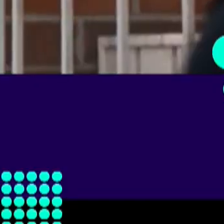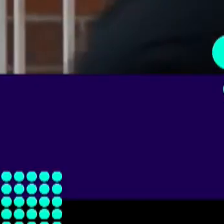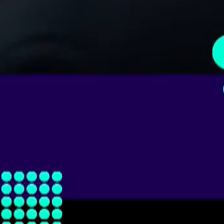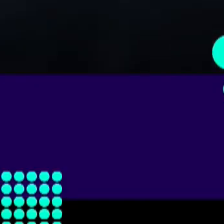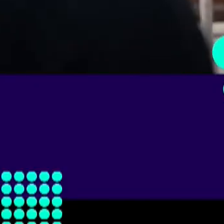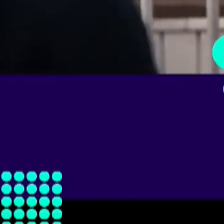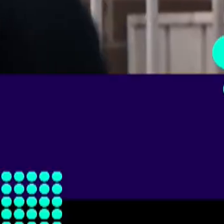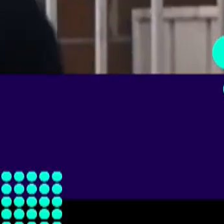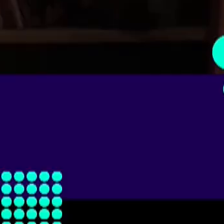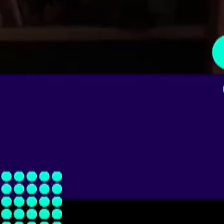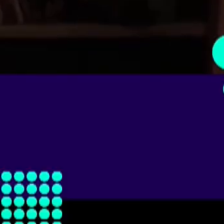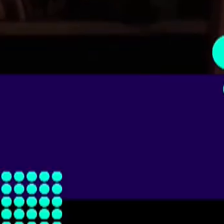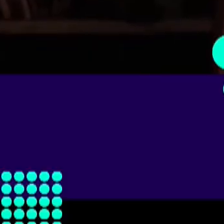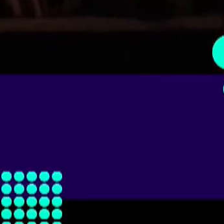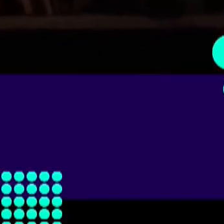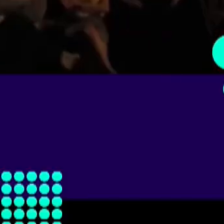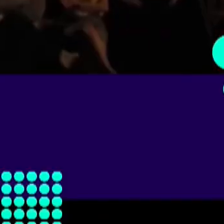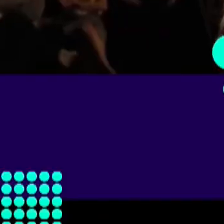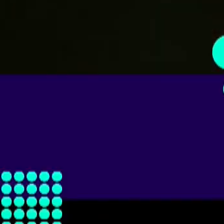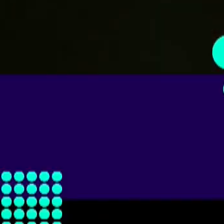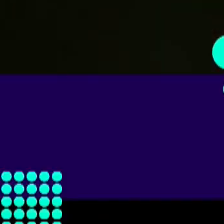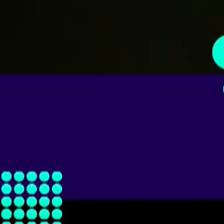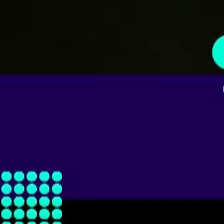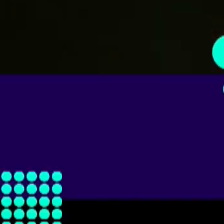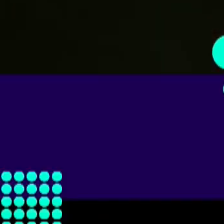Make some noise, Big D.